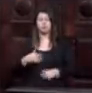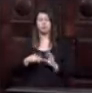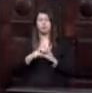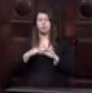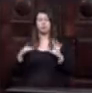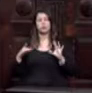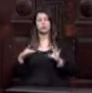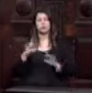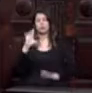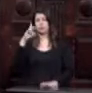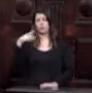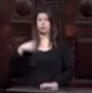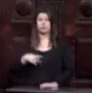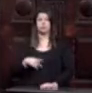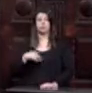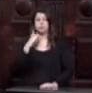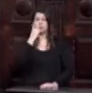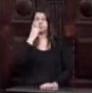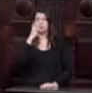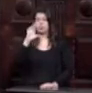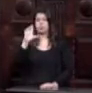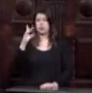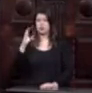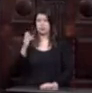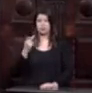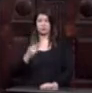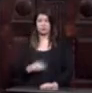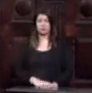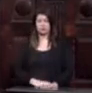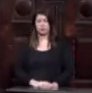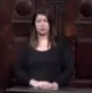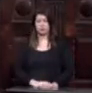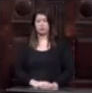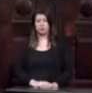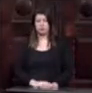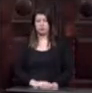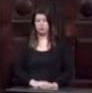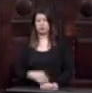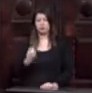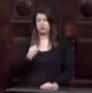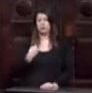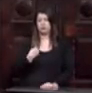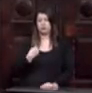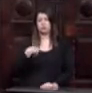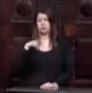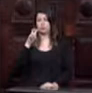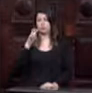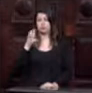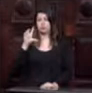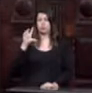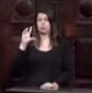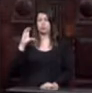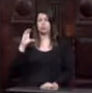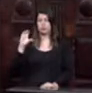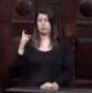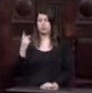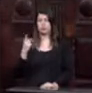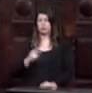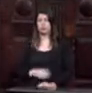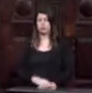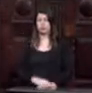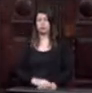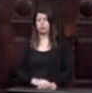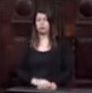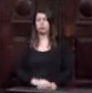do líder Luiz Paulo. Deputada Lucinha. Número 5 é da deputada Lucinha. Aditiva